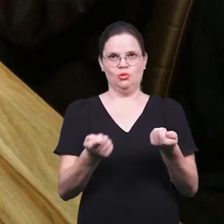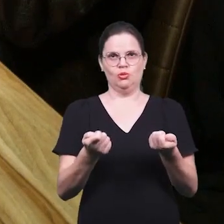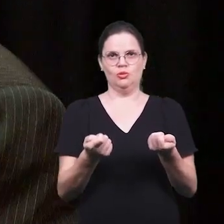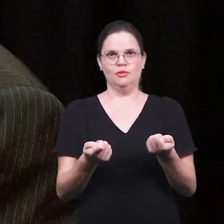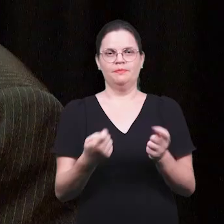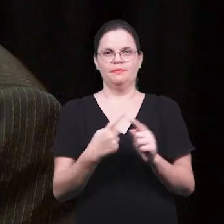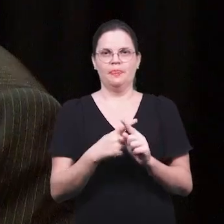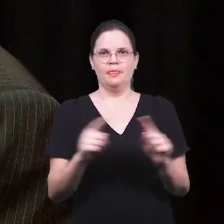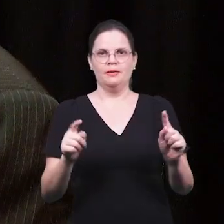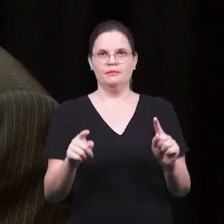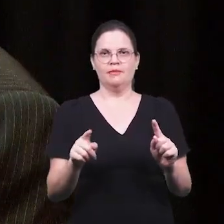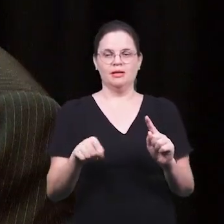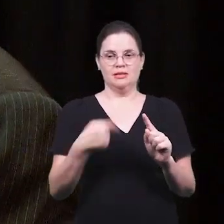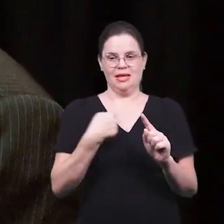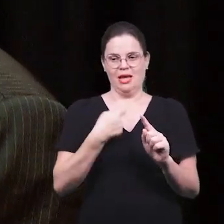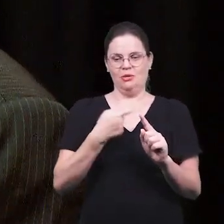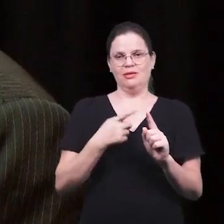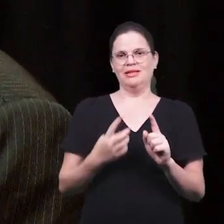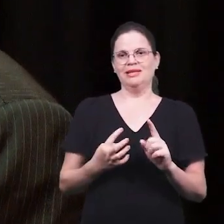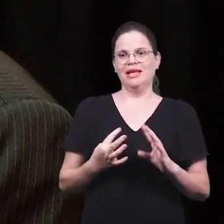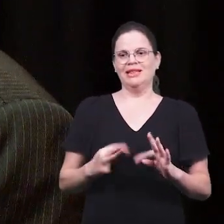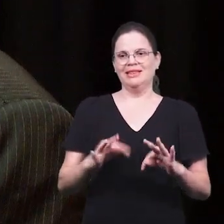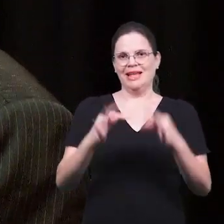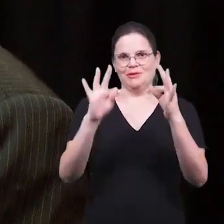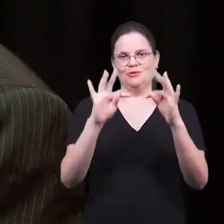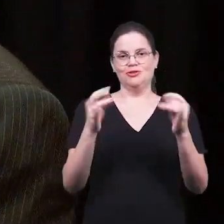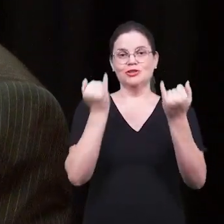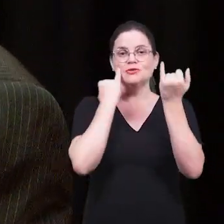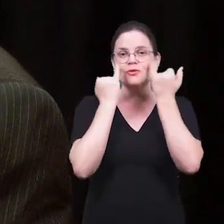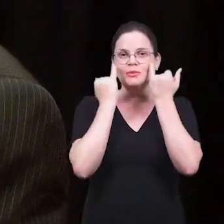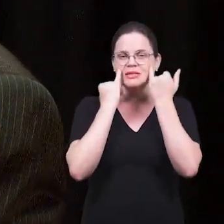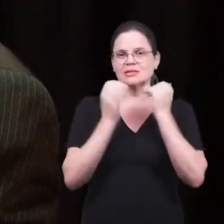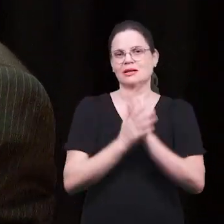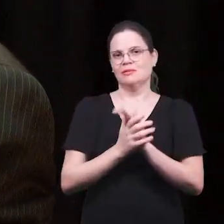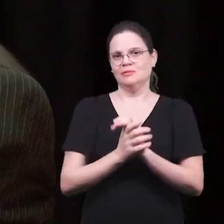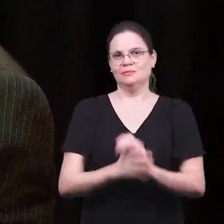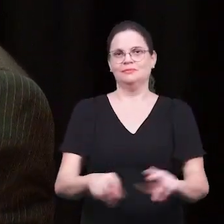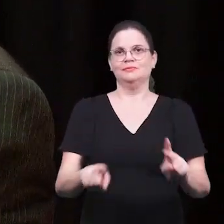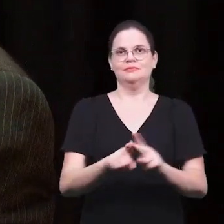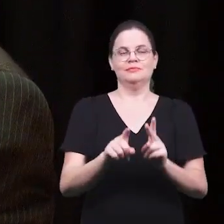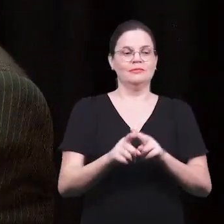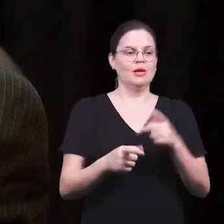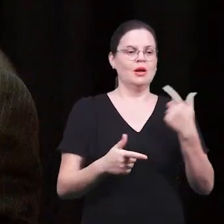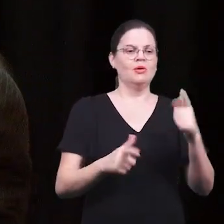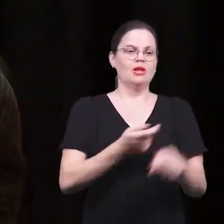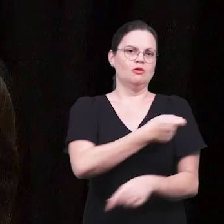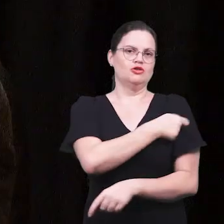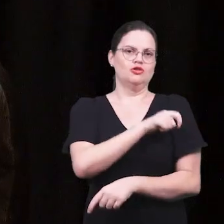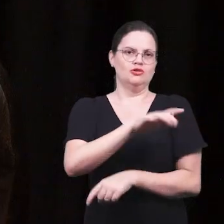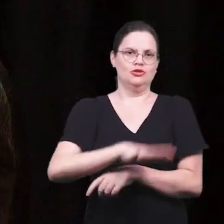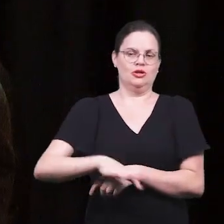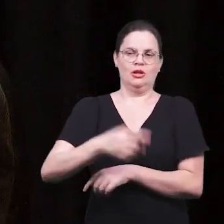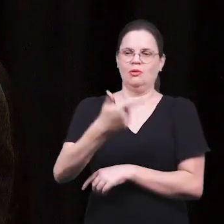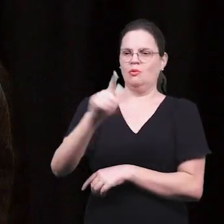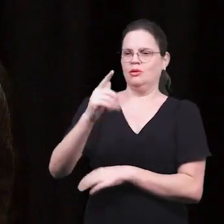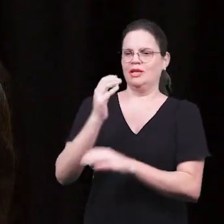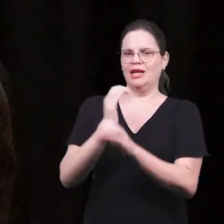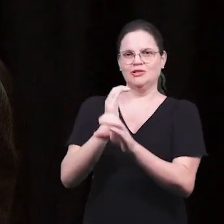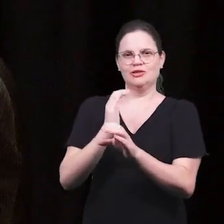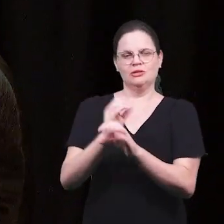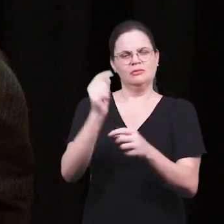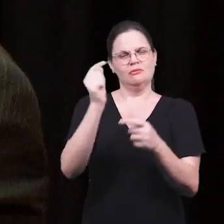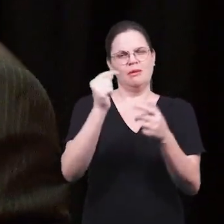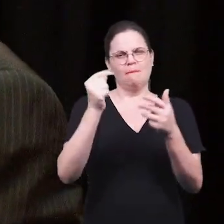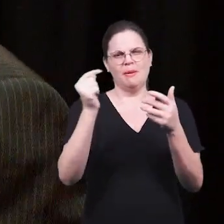mas um é tecnologia da informação, que é o meu caso, o outro é auditoria geral, o outro é na parte de